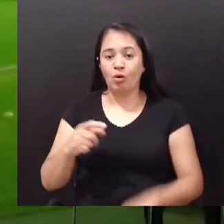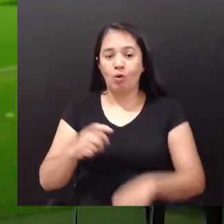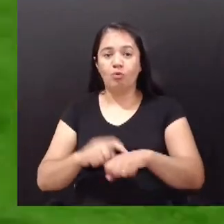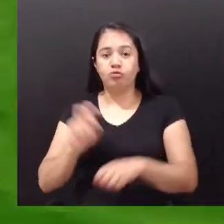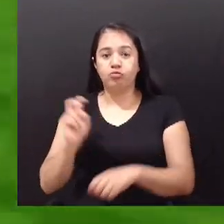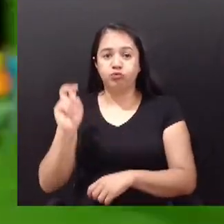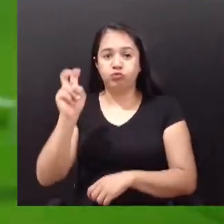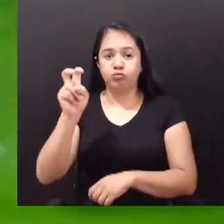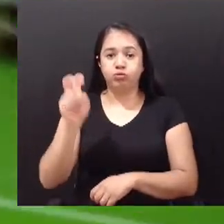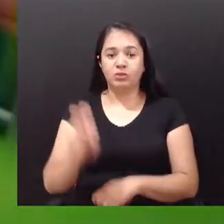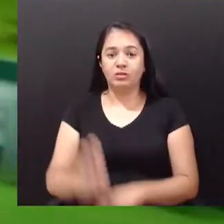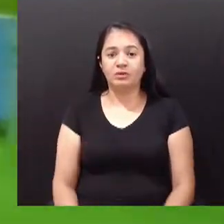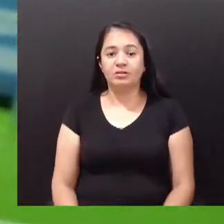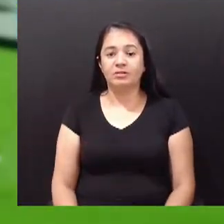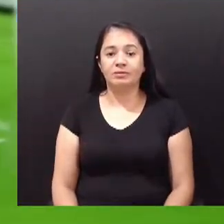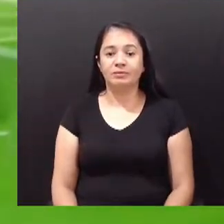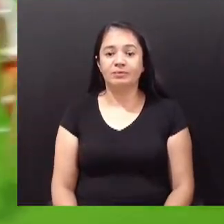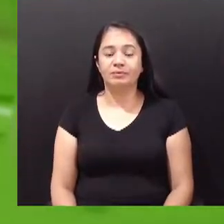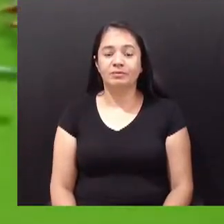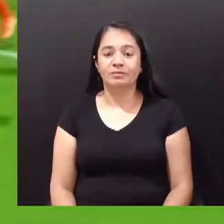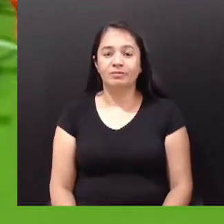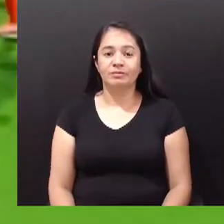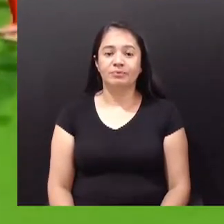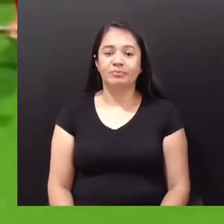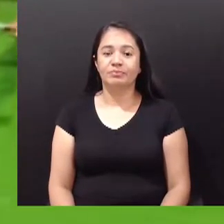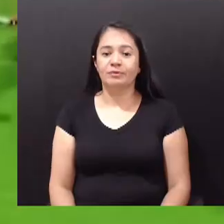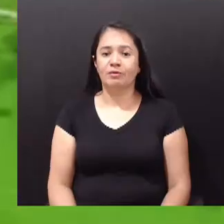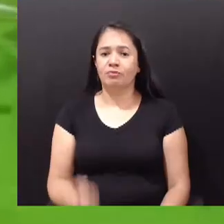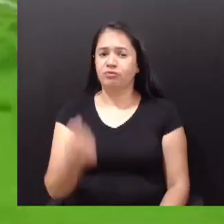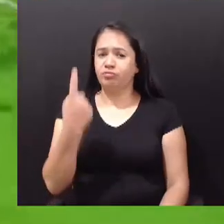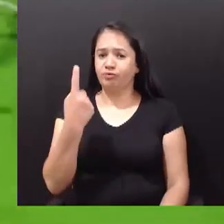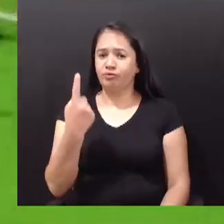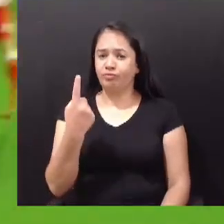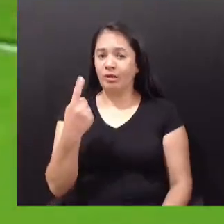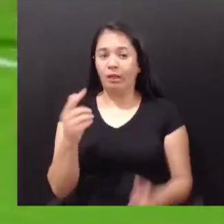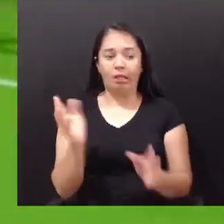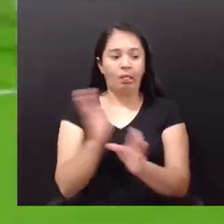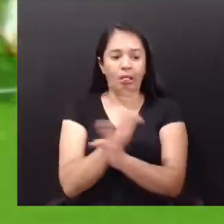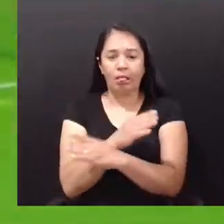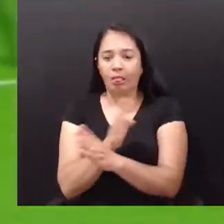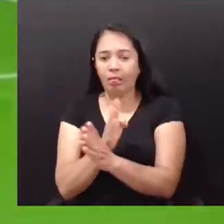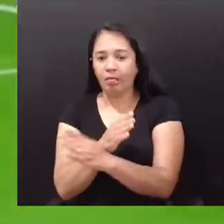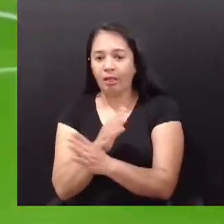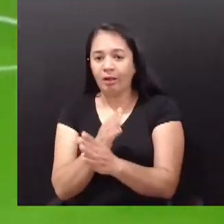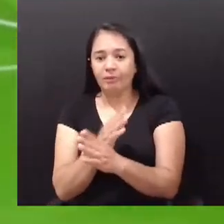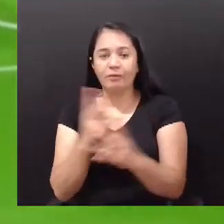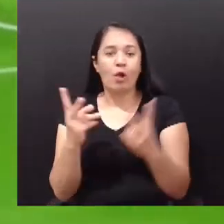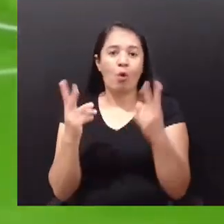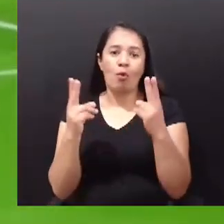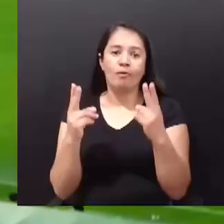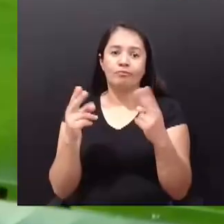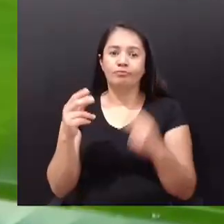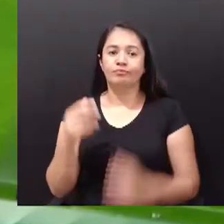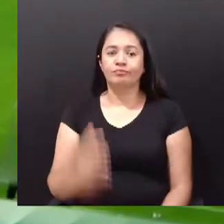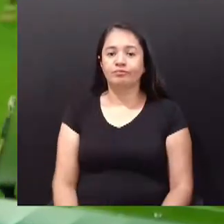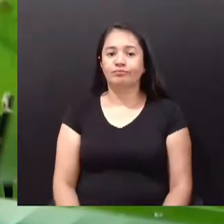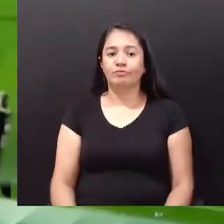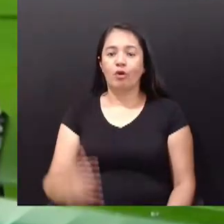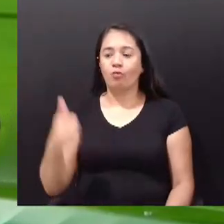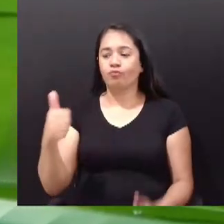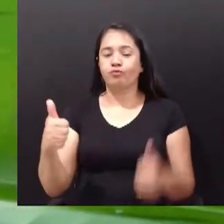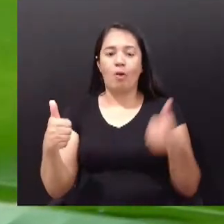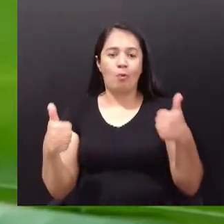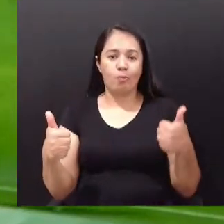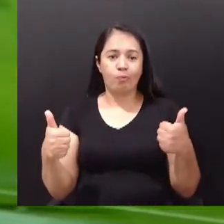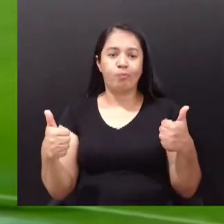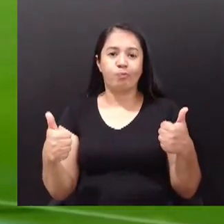de Dalberson, que saiu esquisito, meio perdido, e ficou tudo igual, 1-1. Mesmo com um